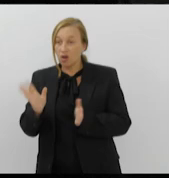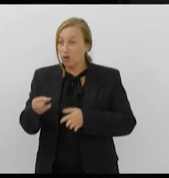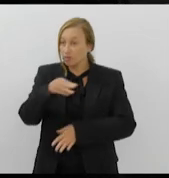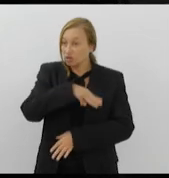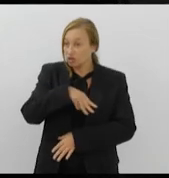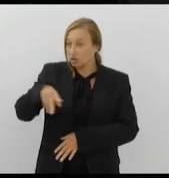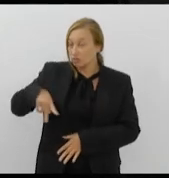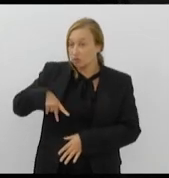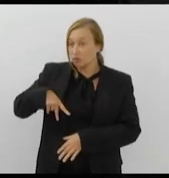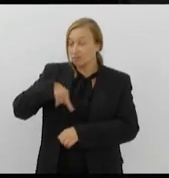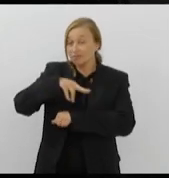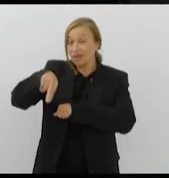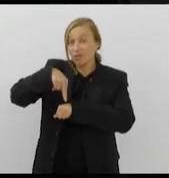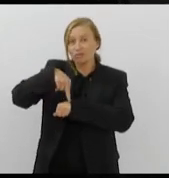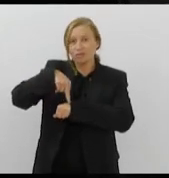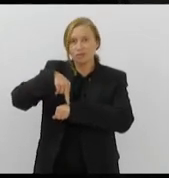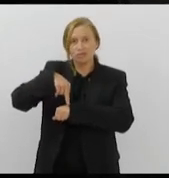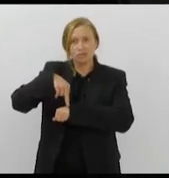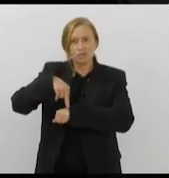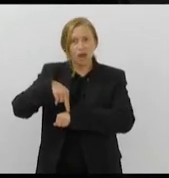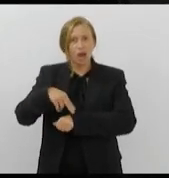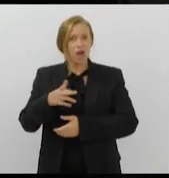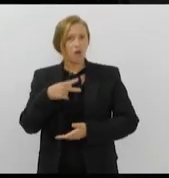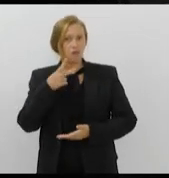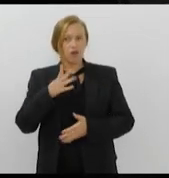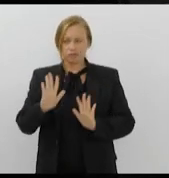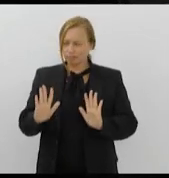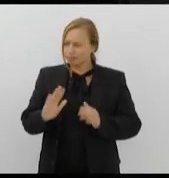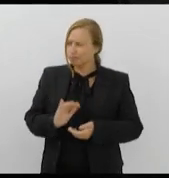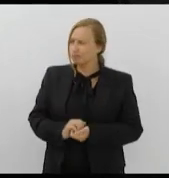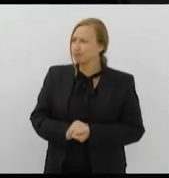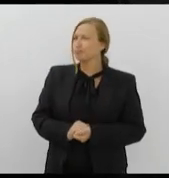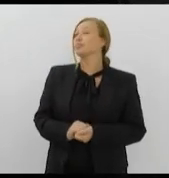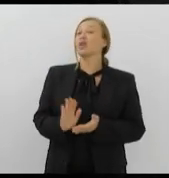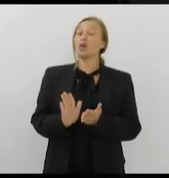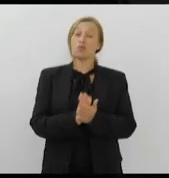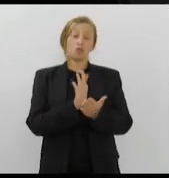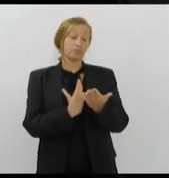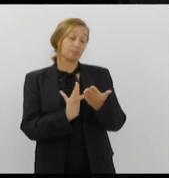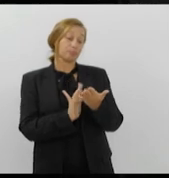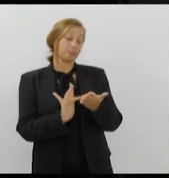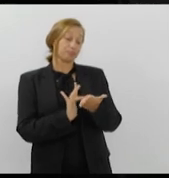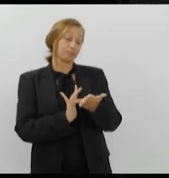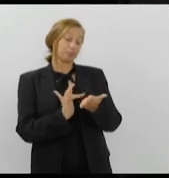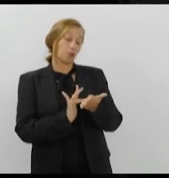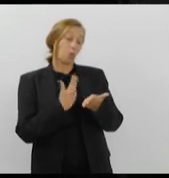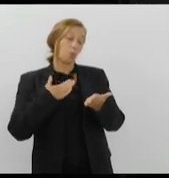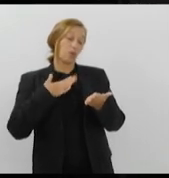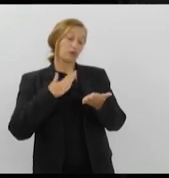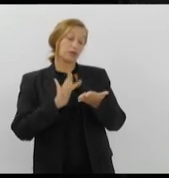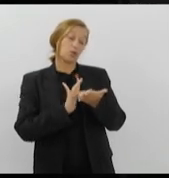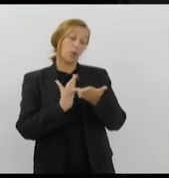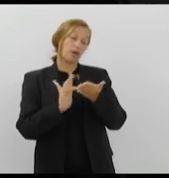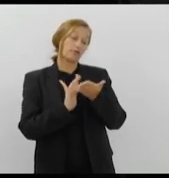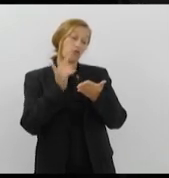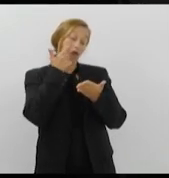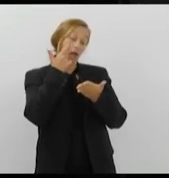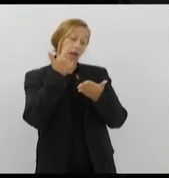Público da União. E aí eu faço questão de abrir aqui, no meu celular,